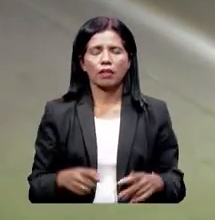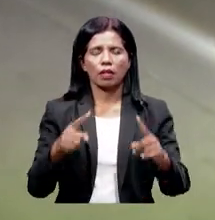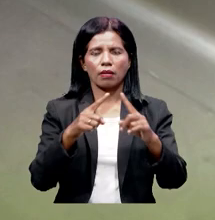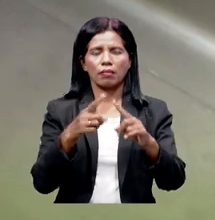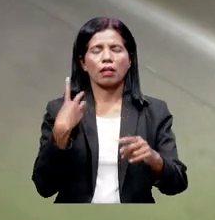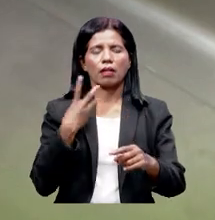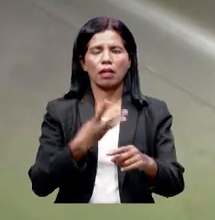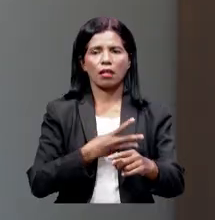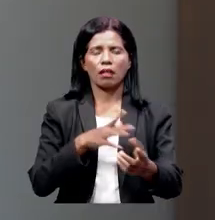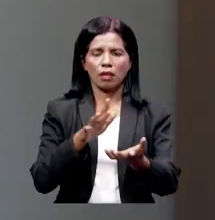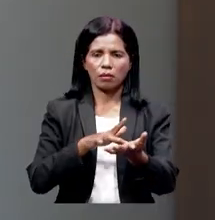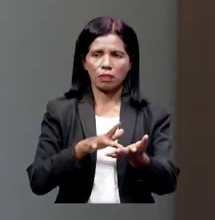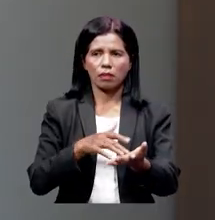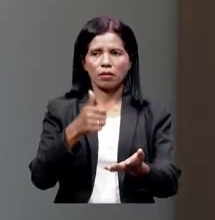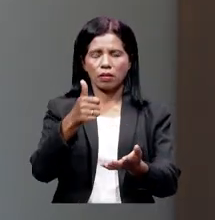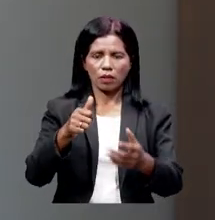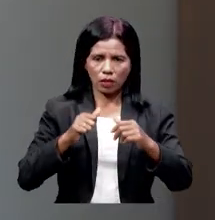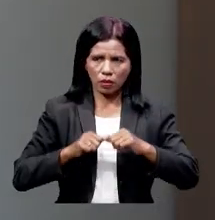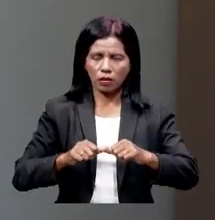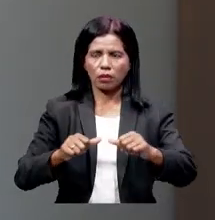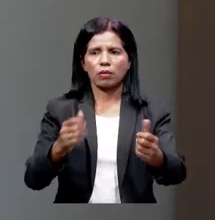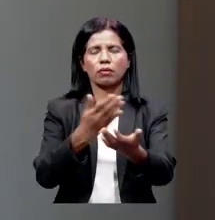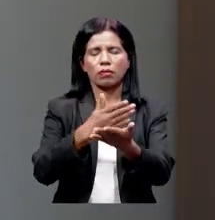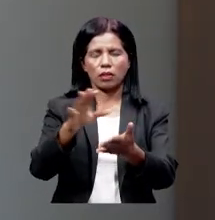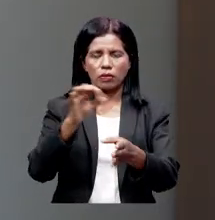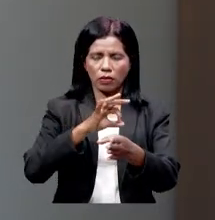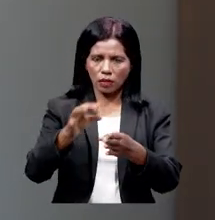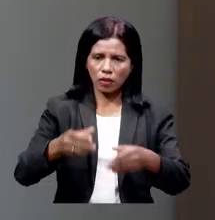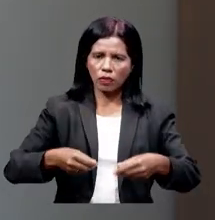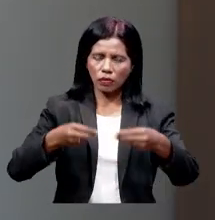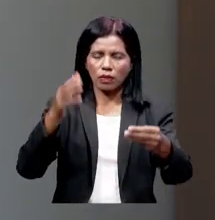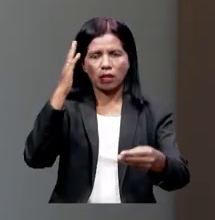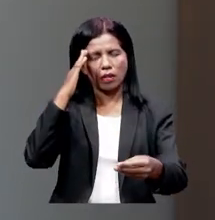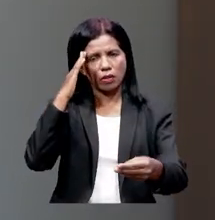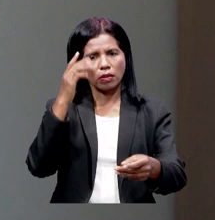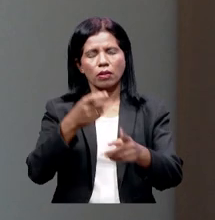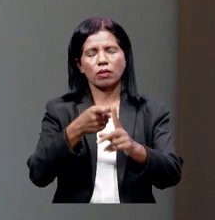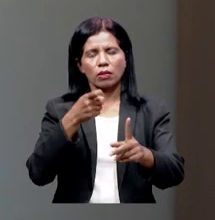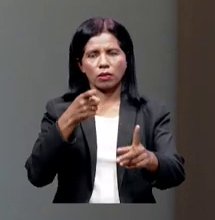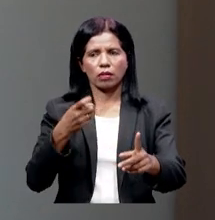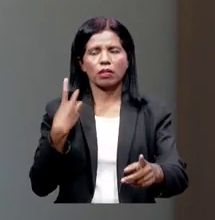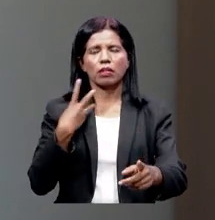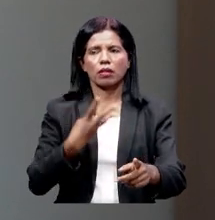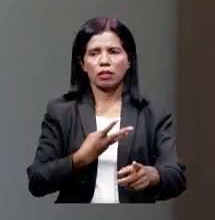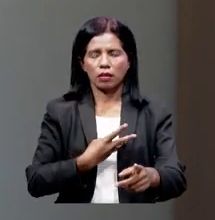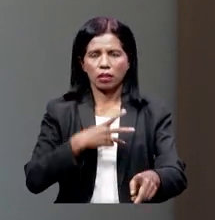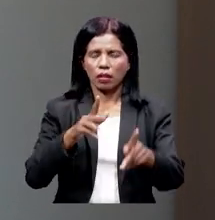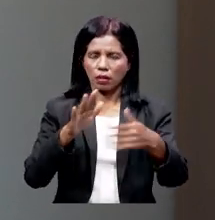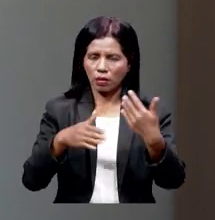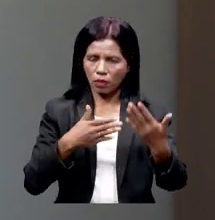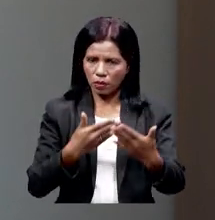moruk dia kemaka ba continua formação fuanoi consciente lizia ba povo